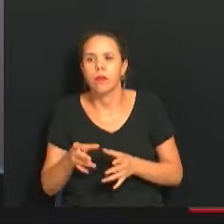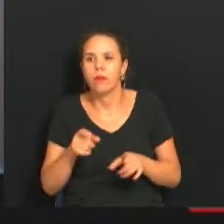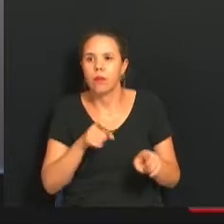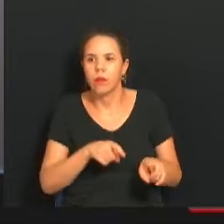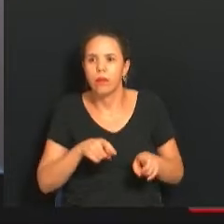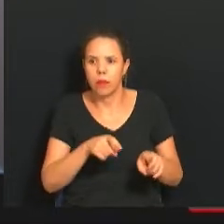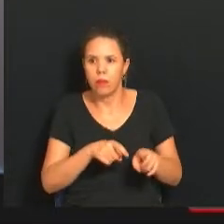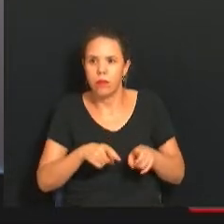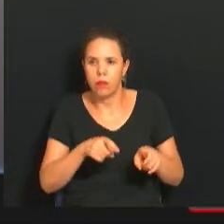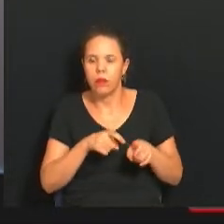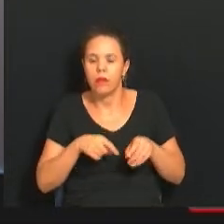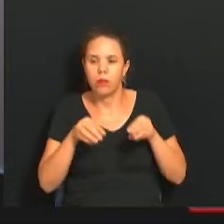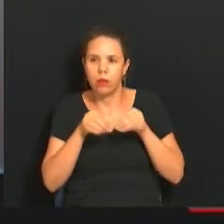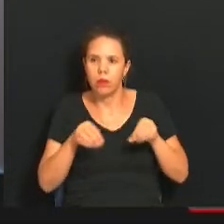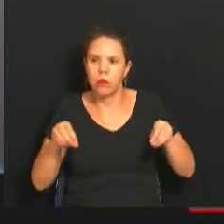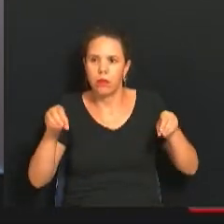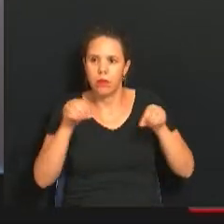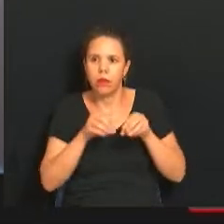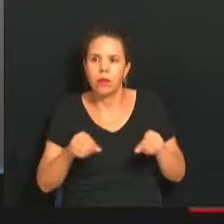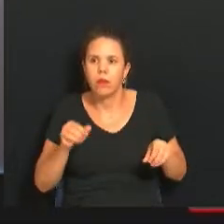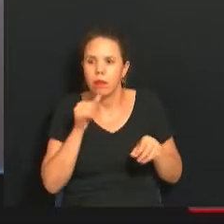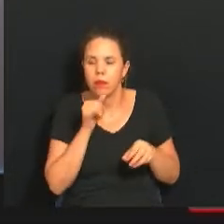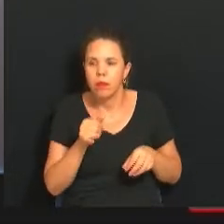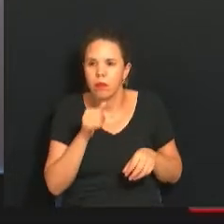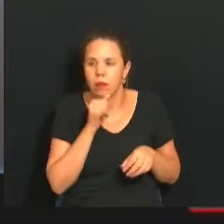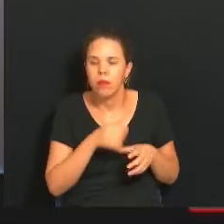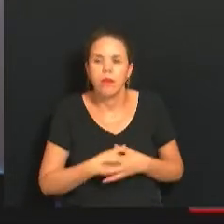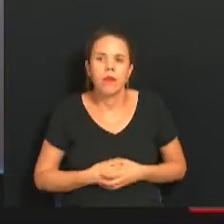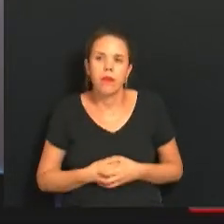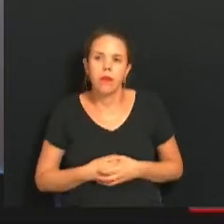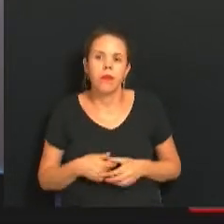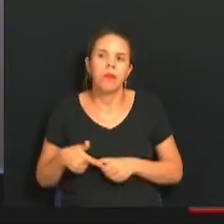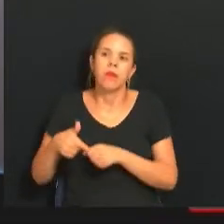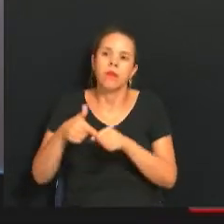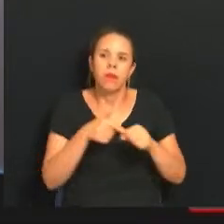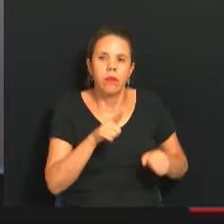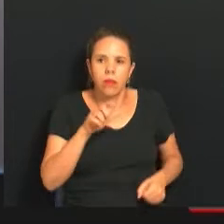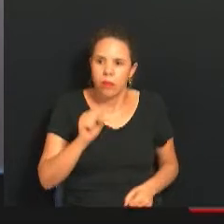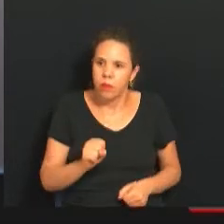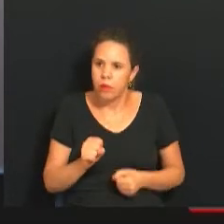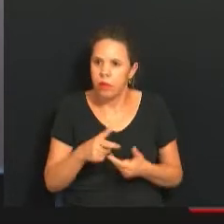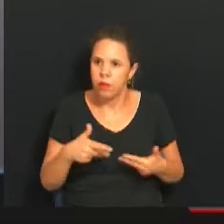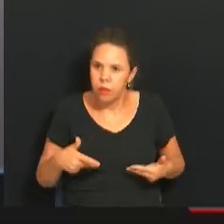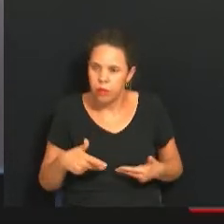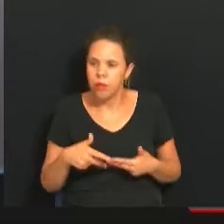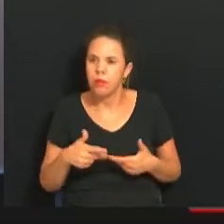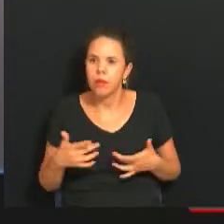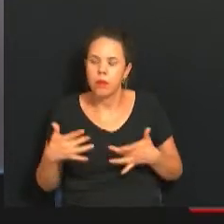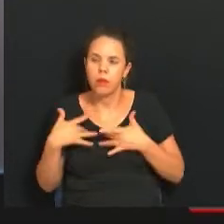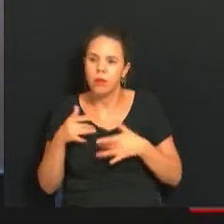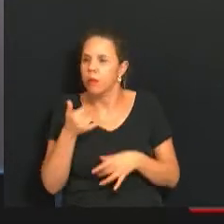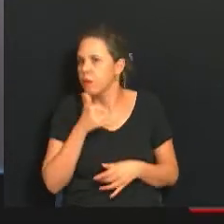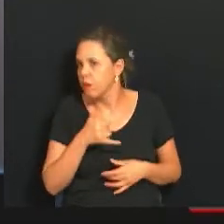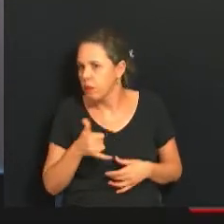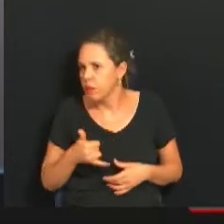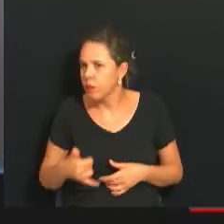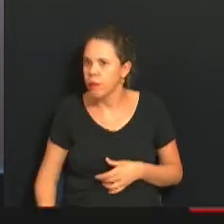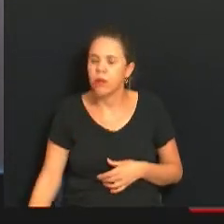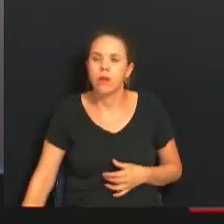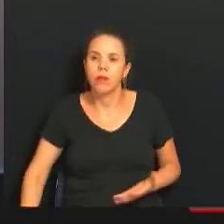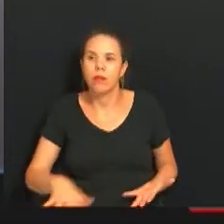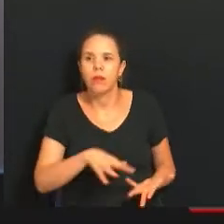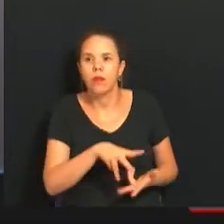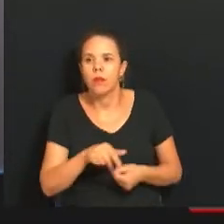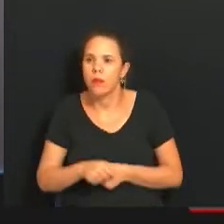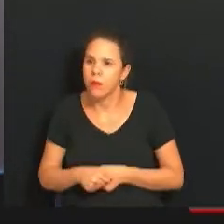caso do trigo, e commodities como de petróleo e gás, né, ligadas ao fornecimento de energia para o mundo todo. Isso pode